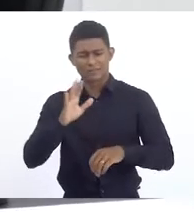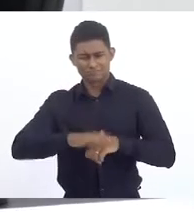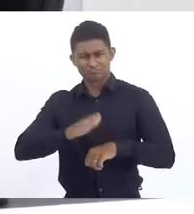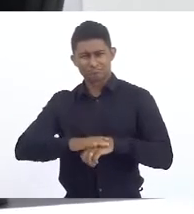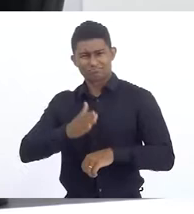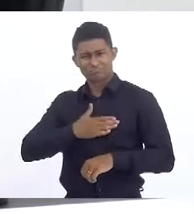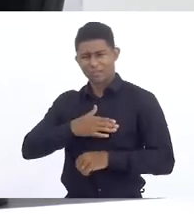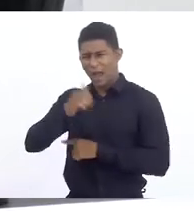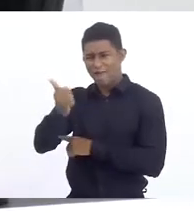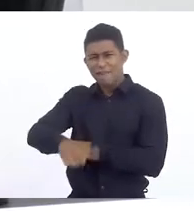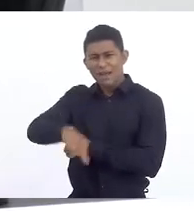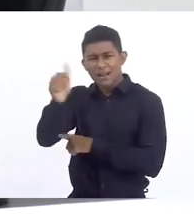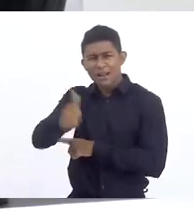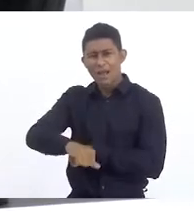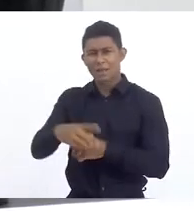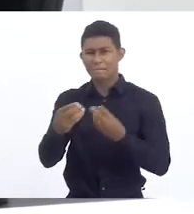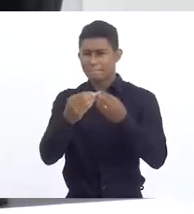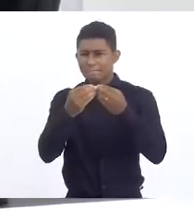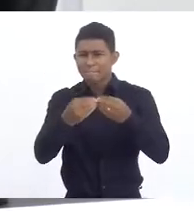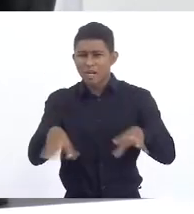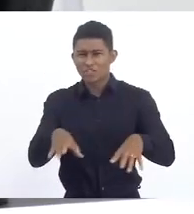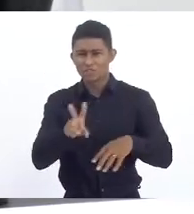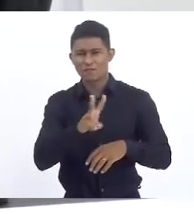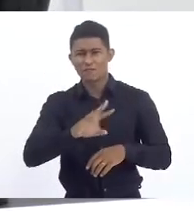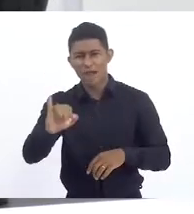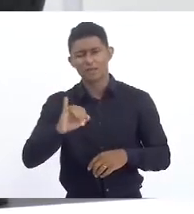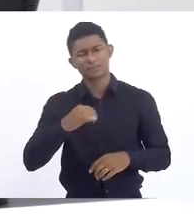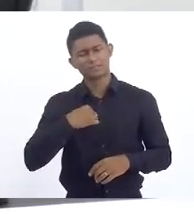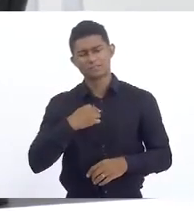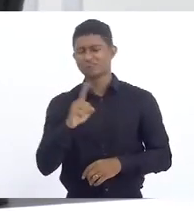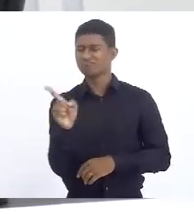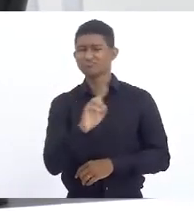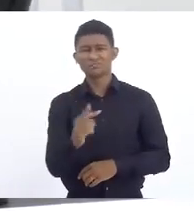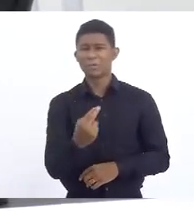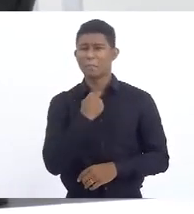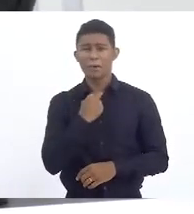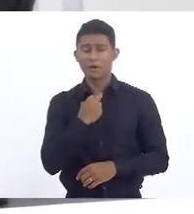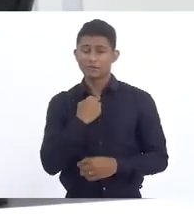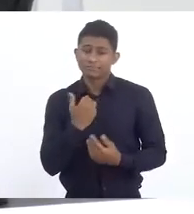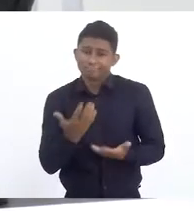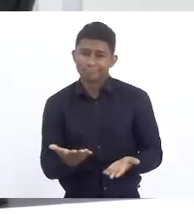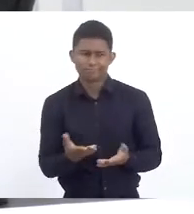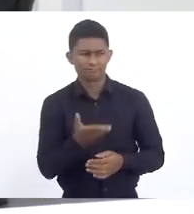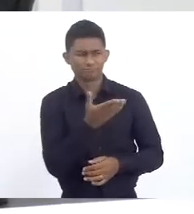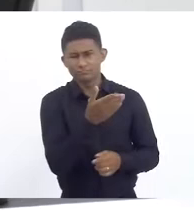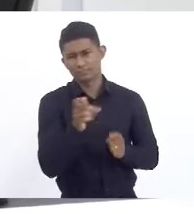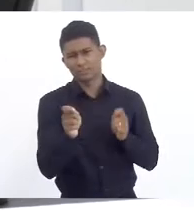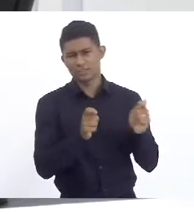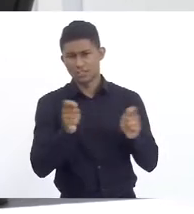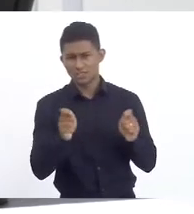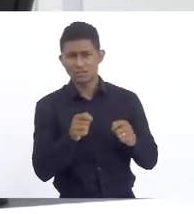se isso traz prejuízo ou não para a execução ali da